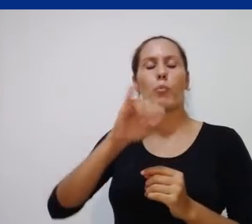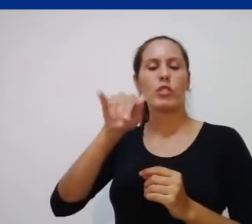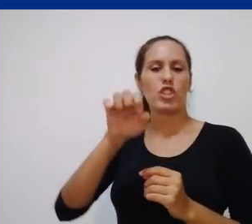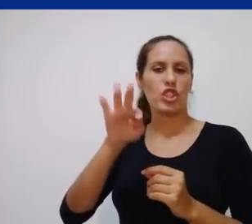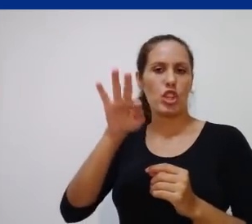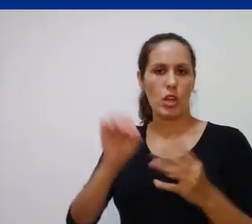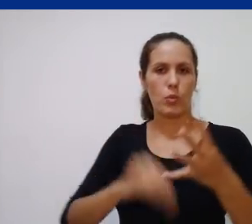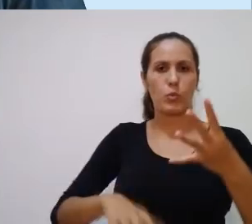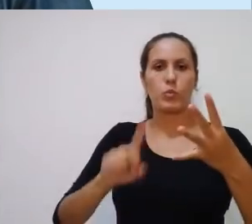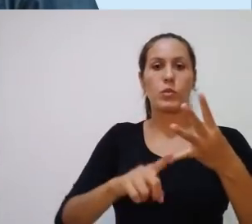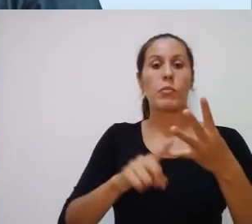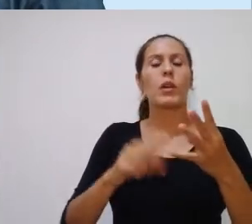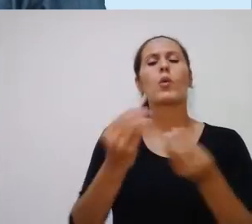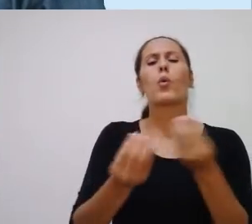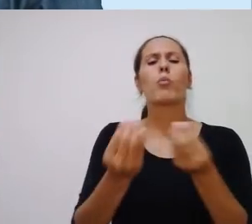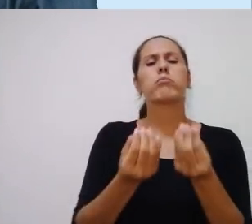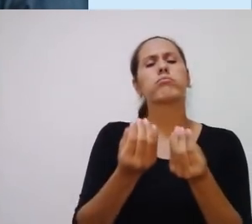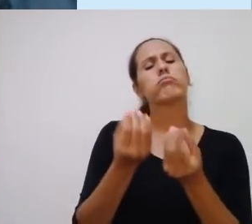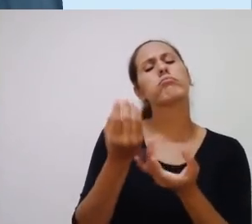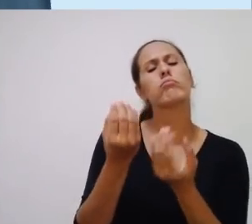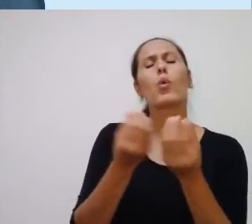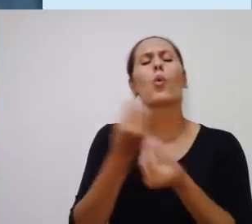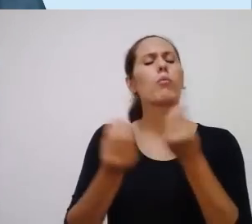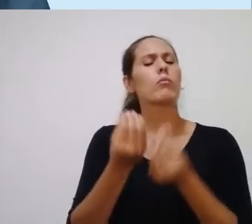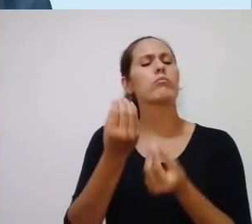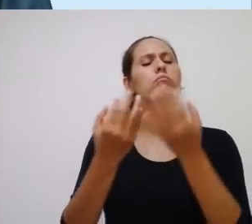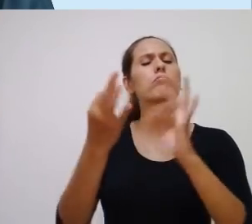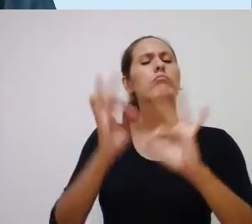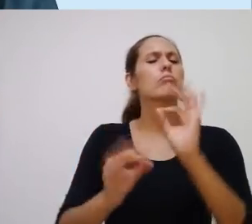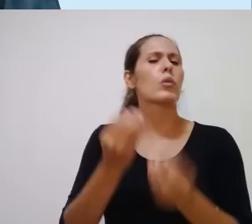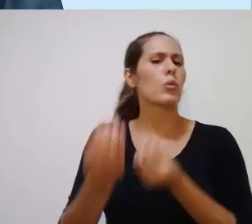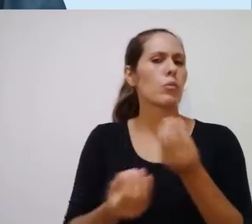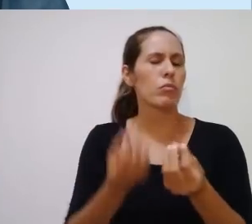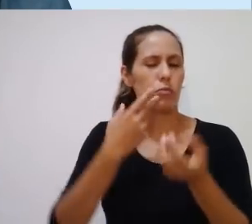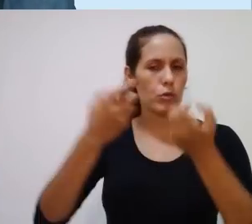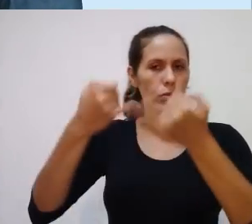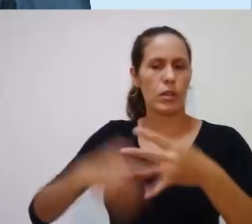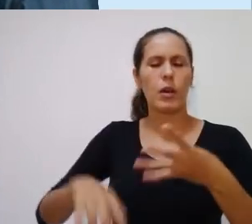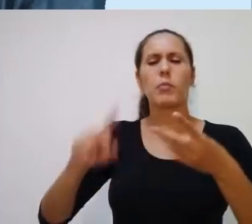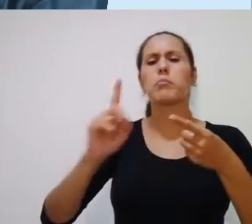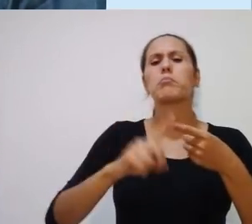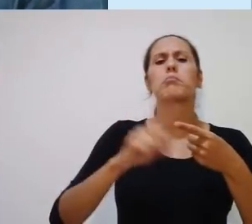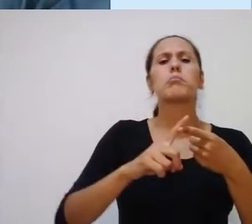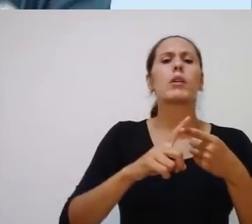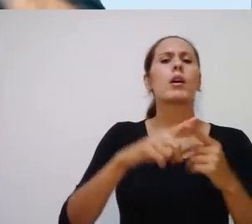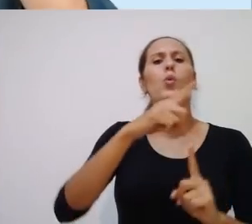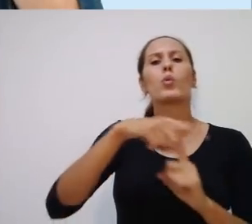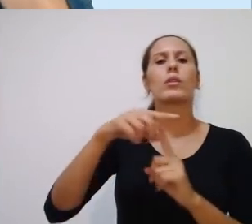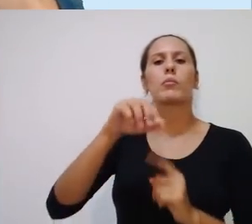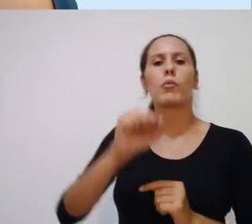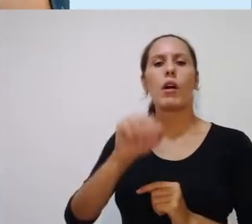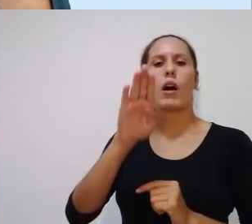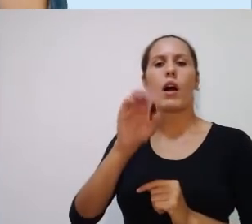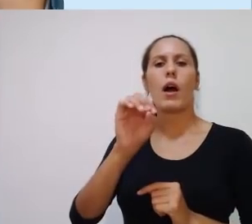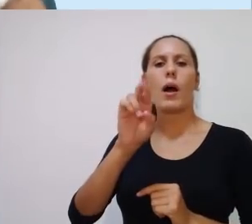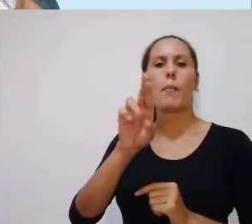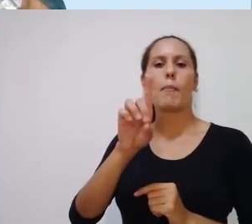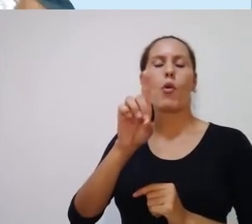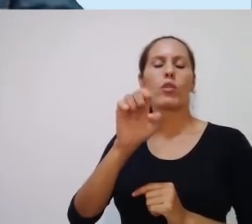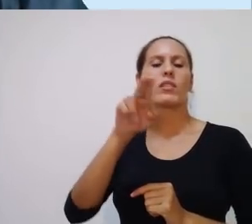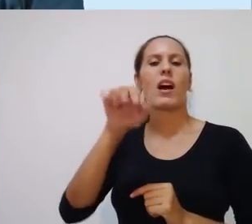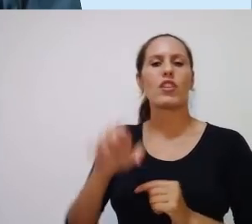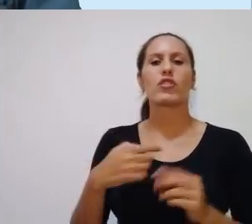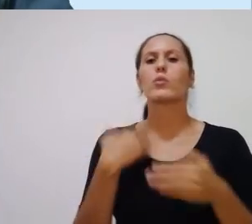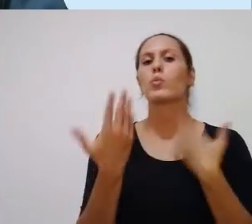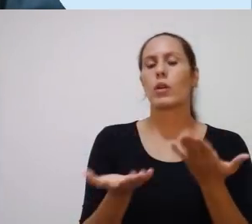Não é isso? Okay. Então, Flávio, fala pra gente, quanto à abordagem, quais são os tipos de pesquisa que a gente pode tratar? Pode ser pesquisa